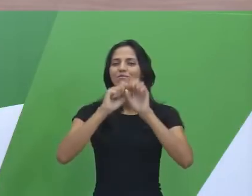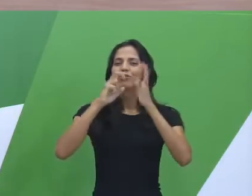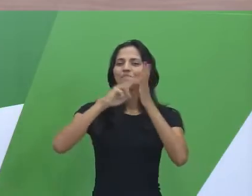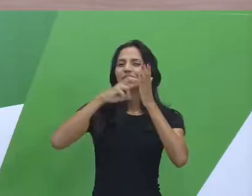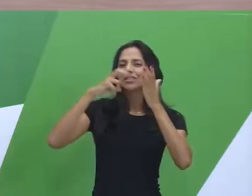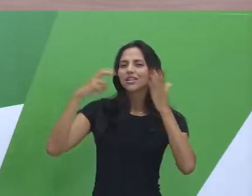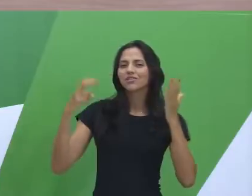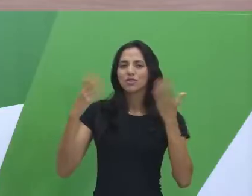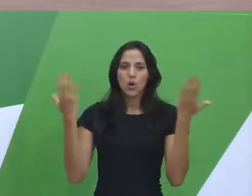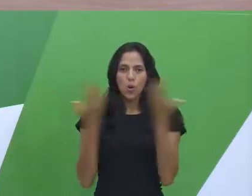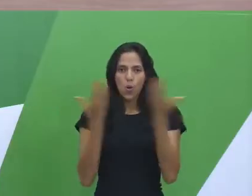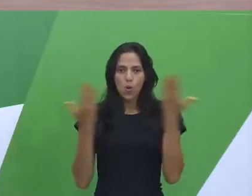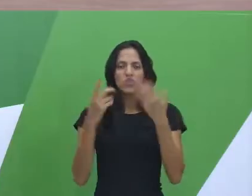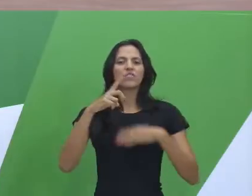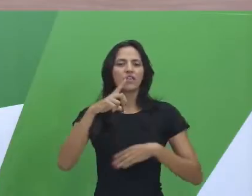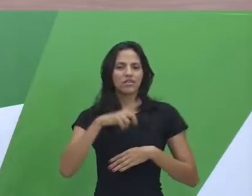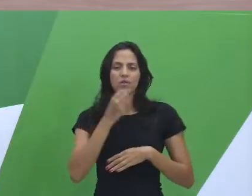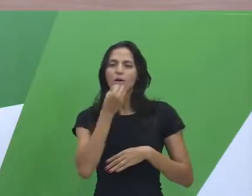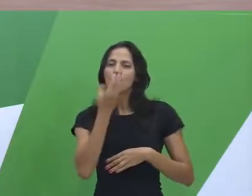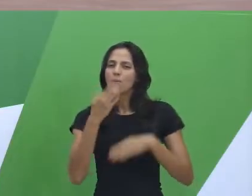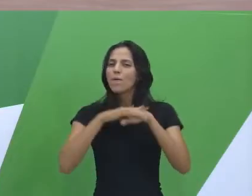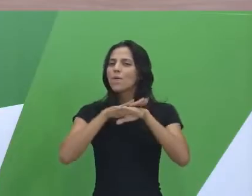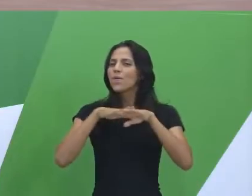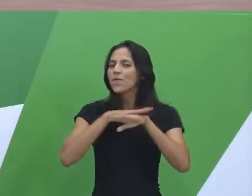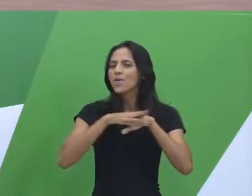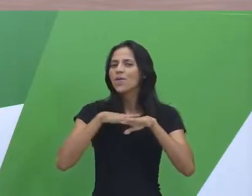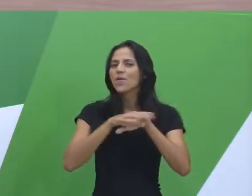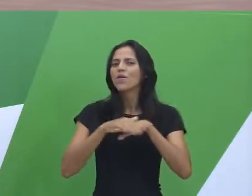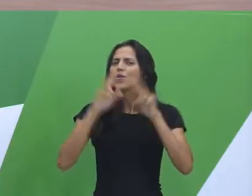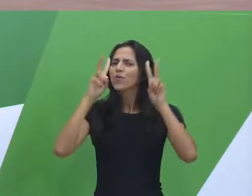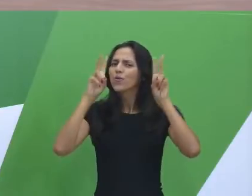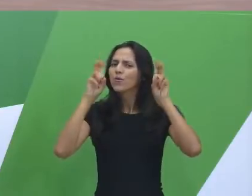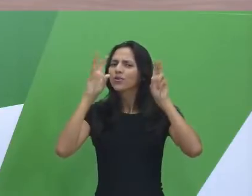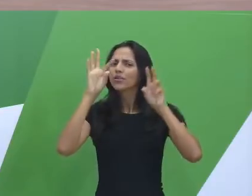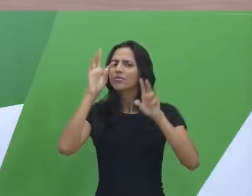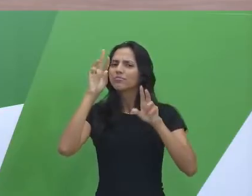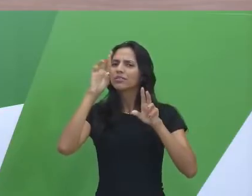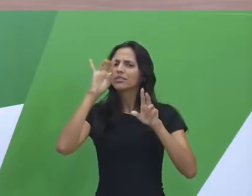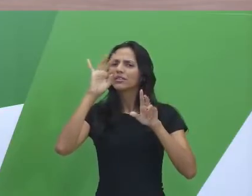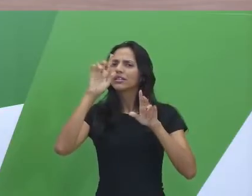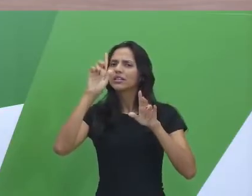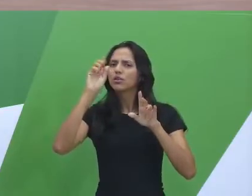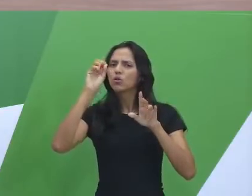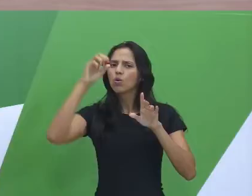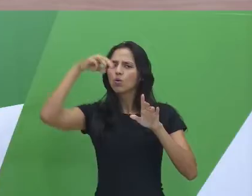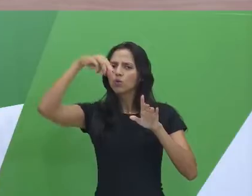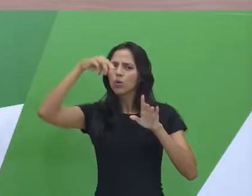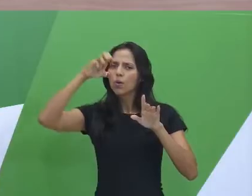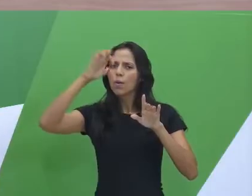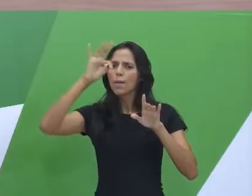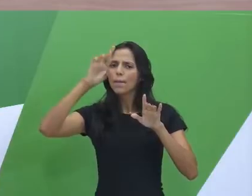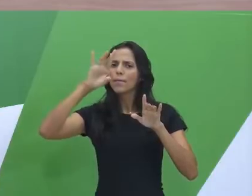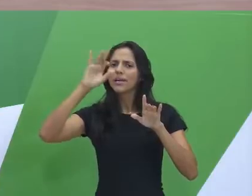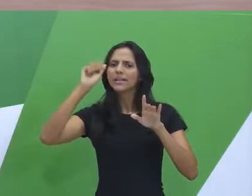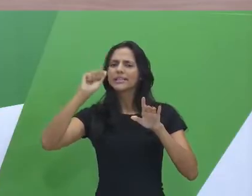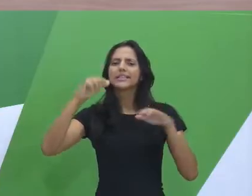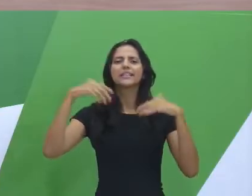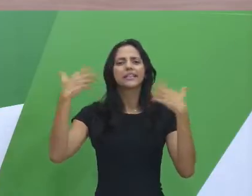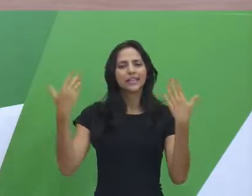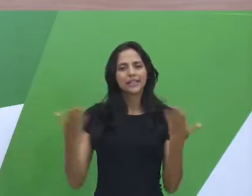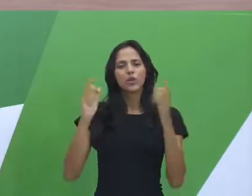nós teremos uma boa conversa sobre trigonometria. Mas será se a trigonometria,